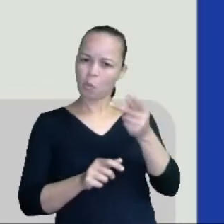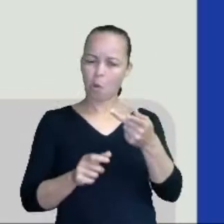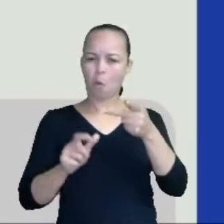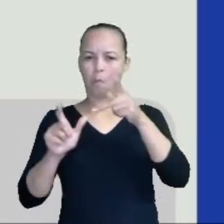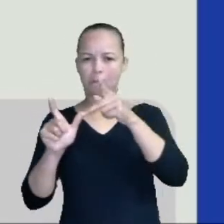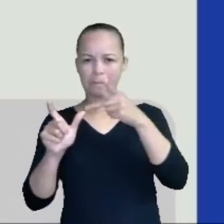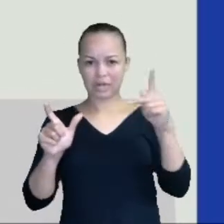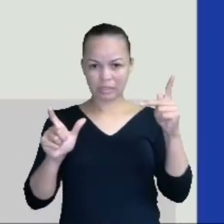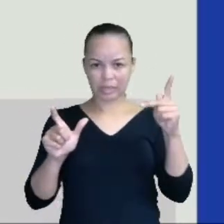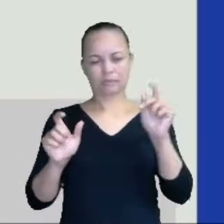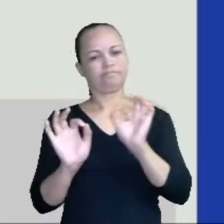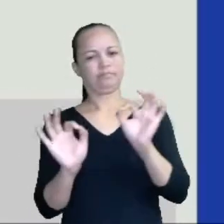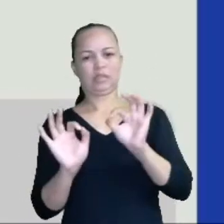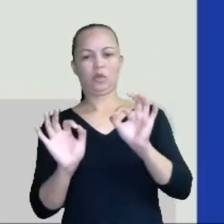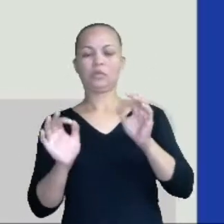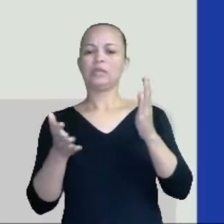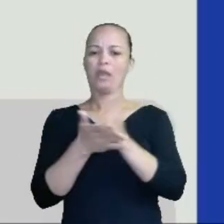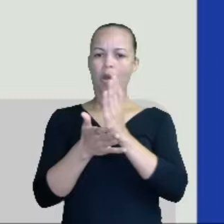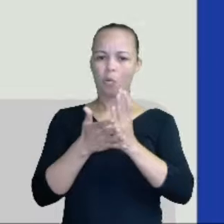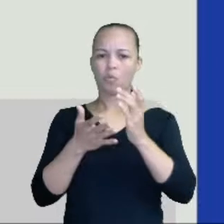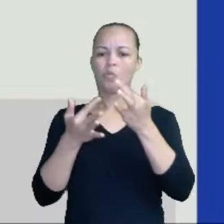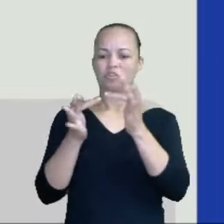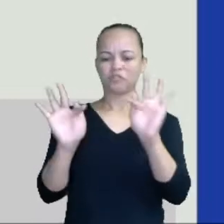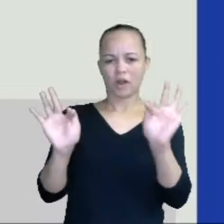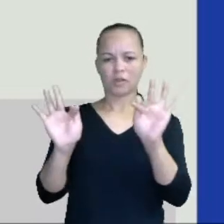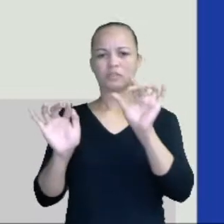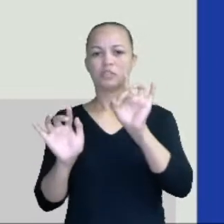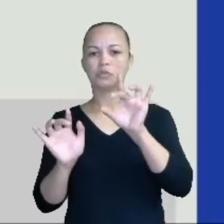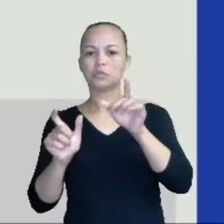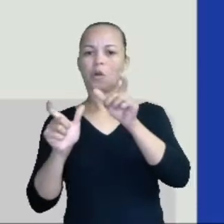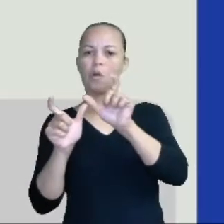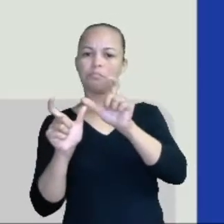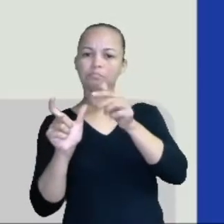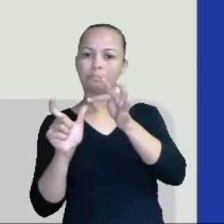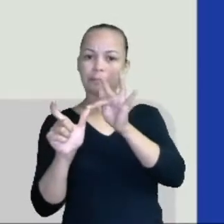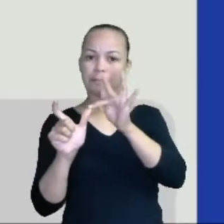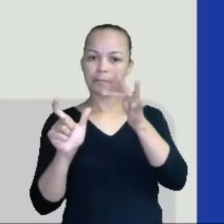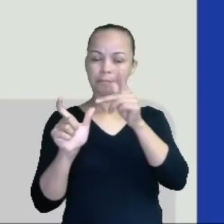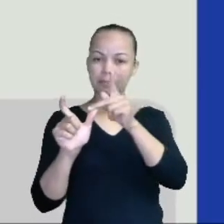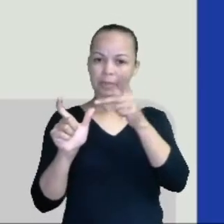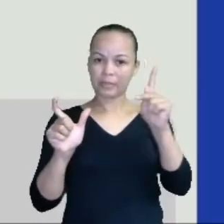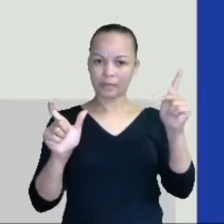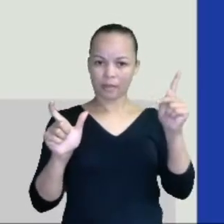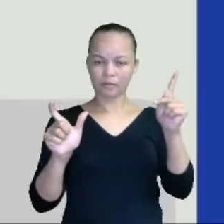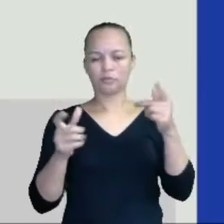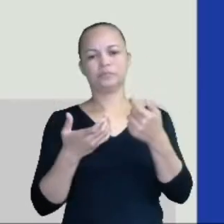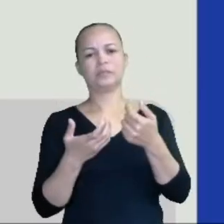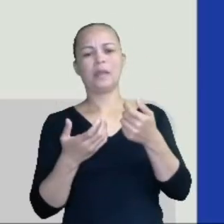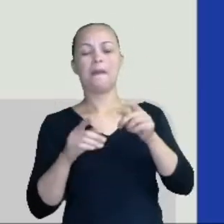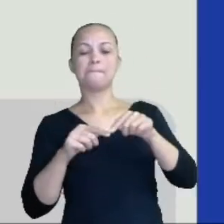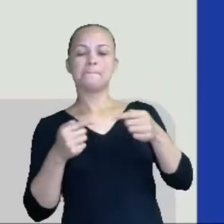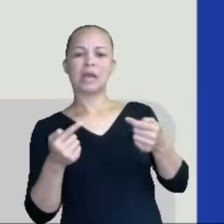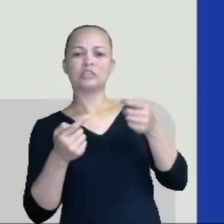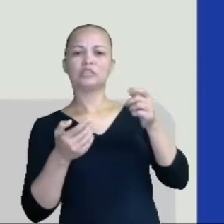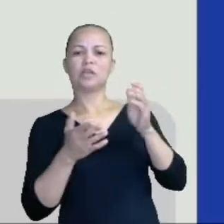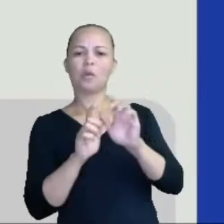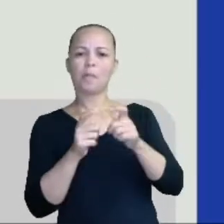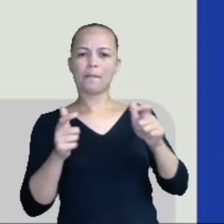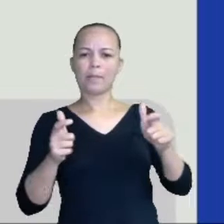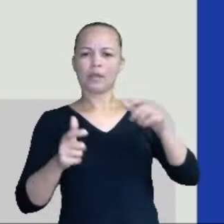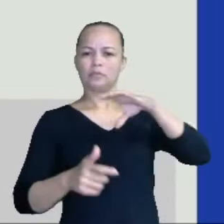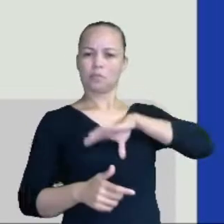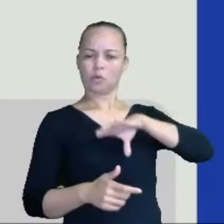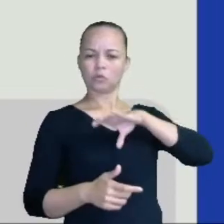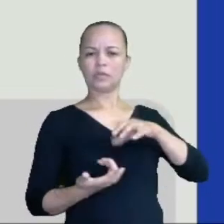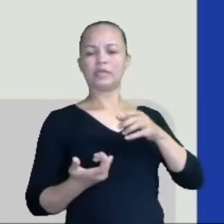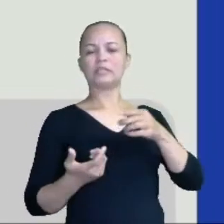formadas apenas por predicado, porém, a maior parte das frases da língua portuguesa são formadas por sujeito